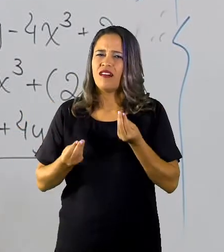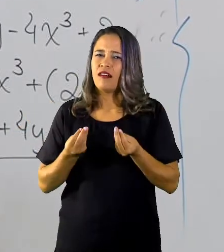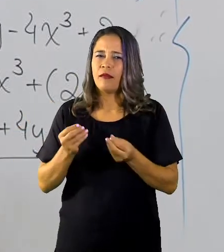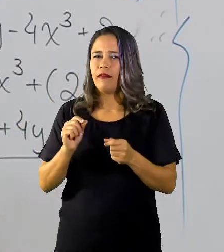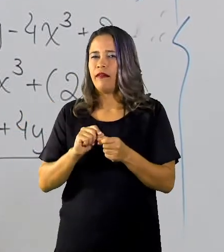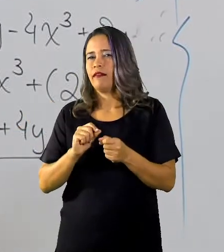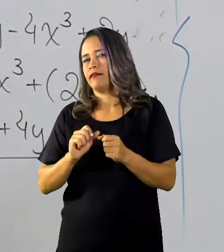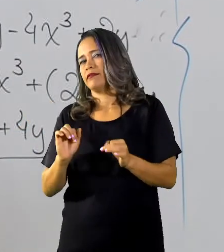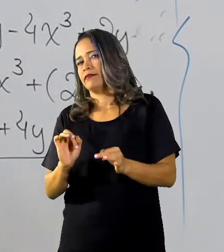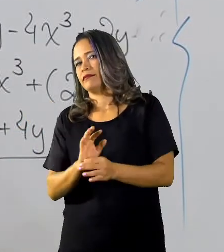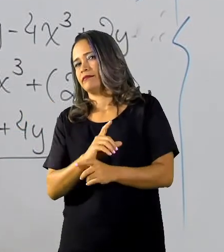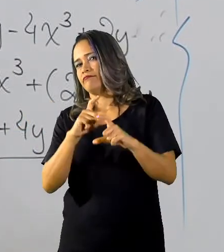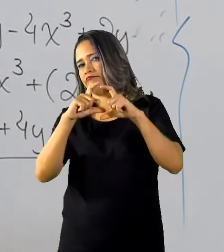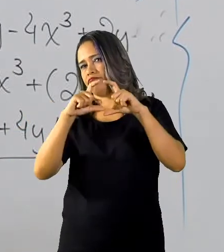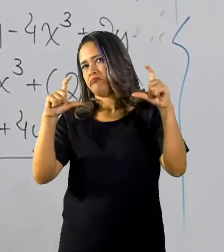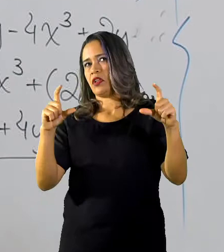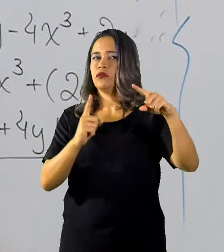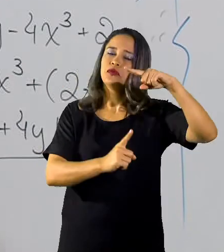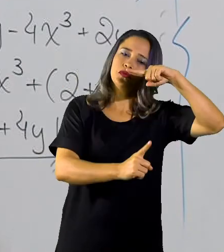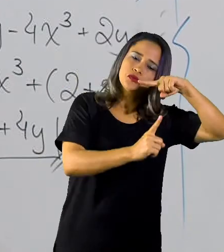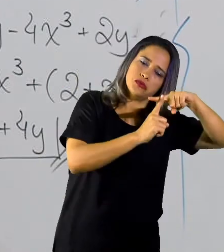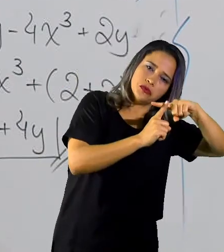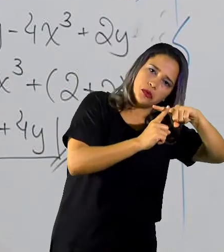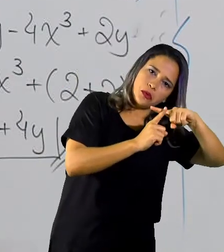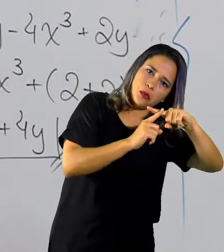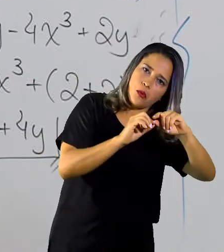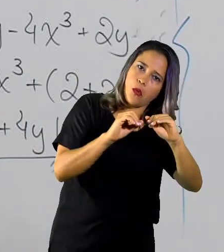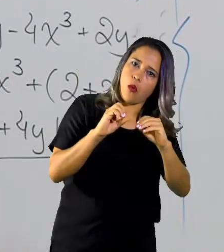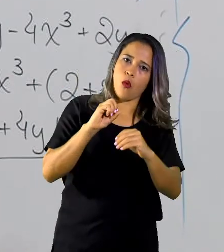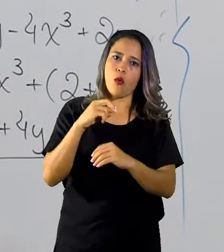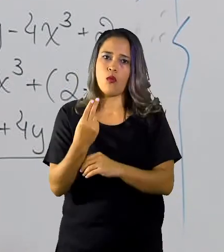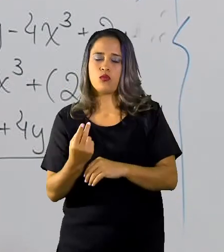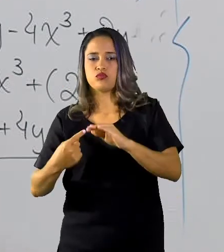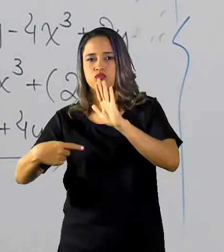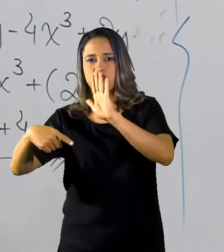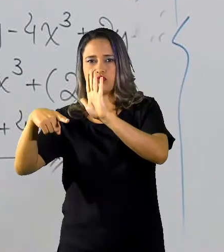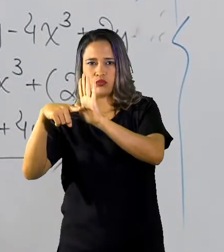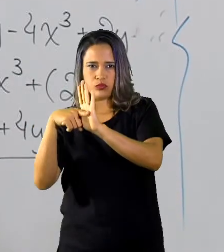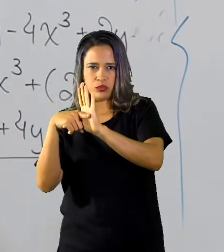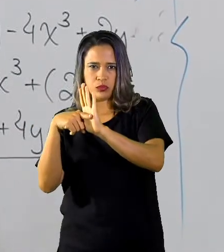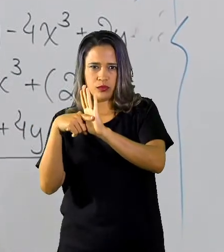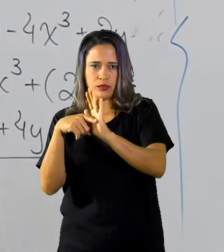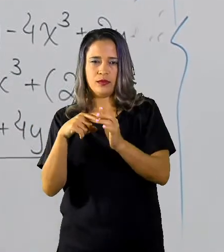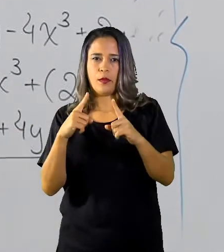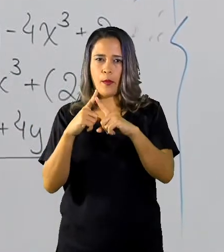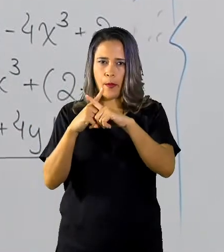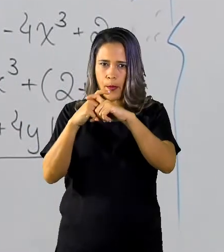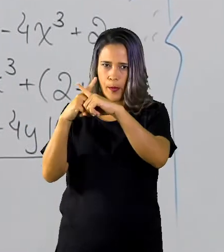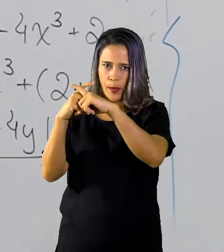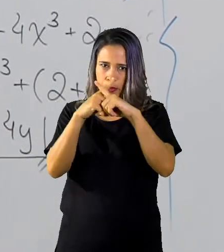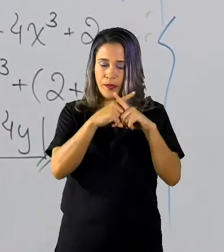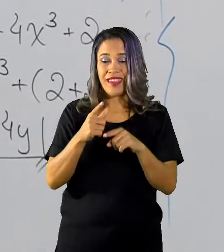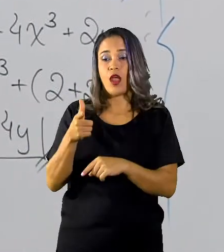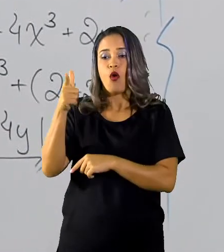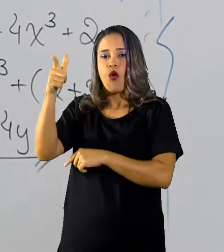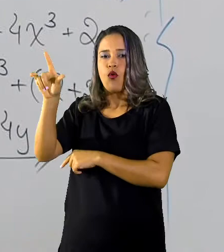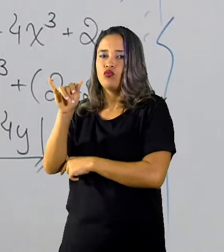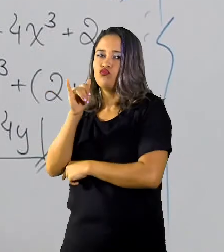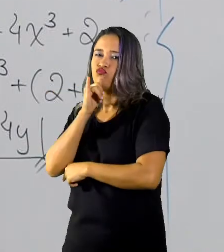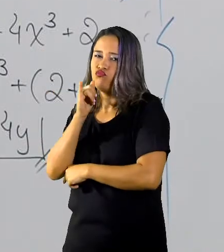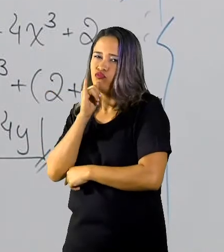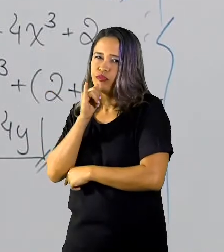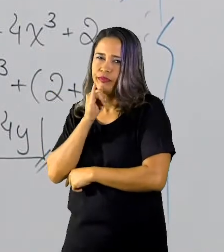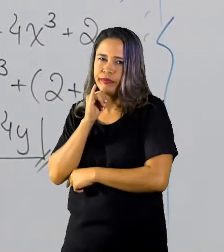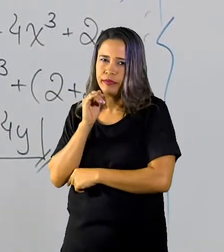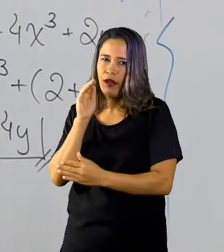dessa operação, tanto de adição quanto de subtração entre polinômios. Mas eu tenho ainda mais outro exemplo para a gente ver antes do